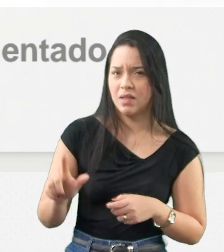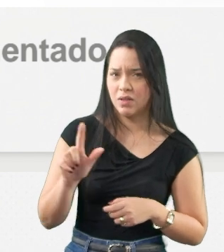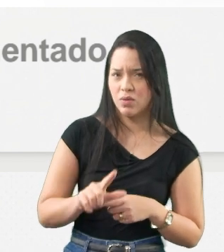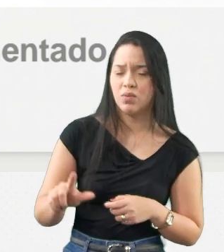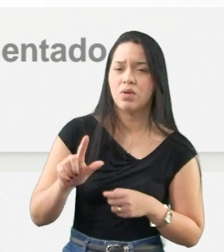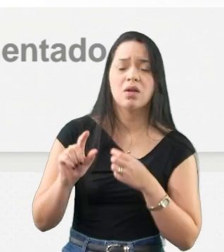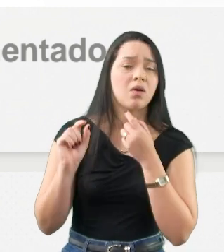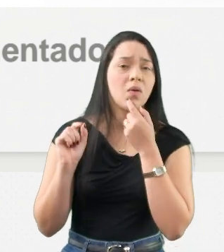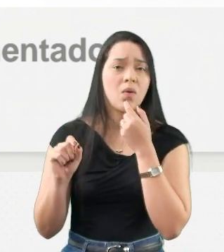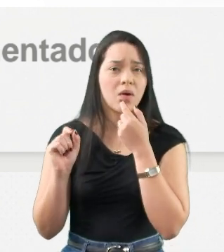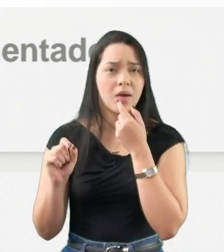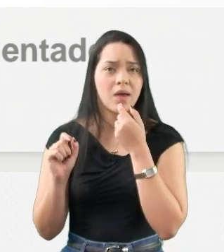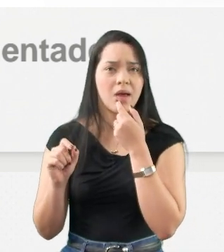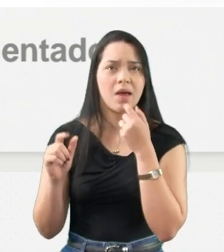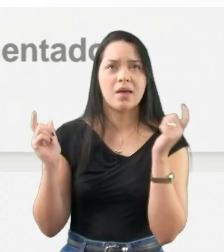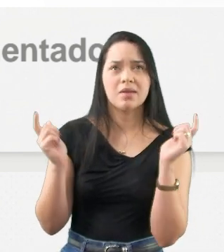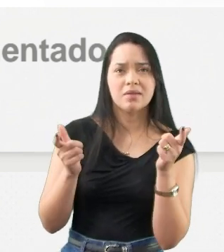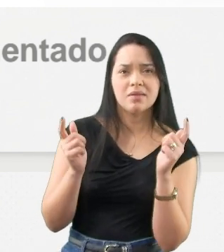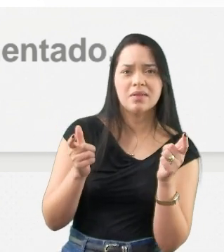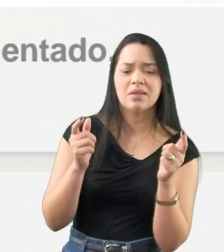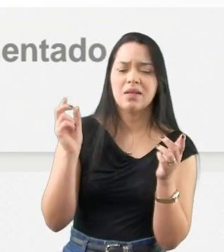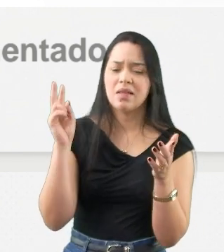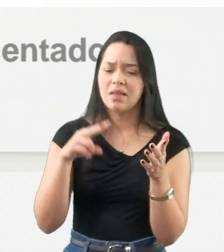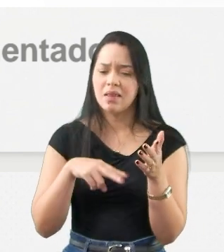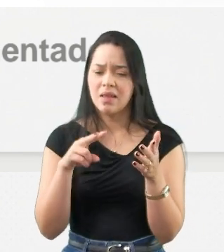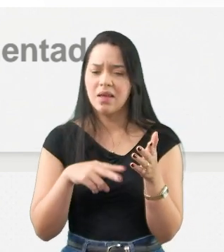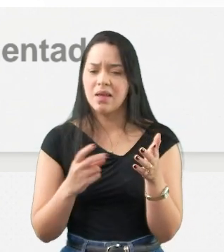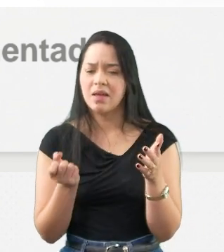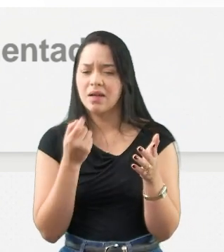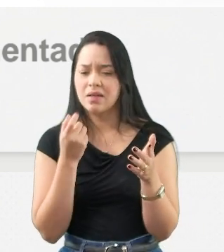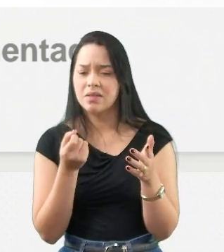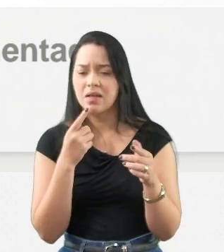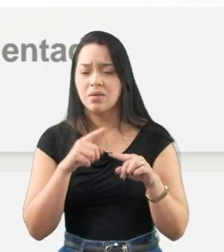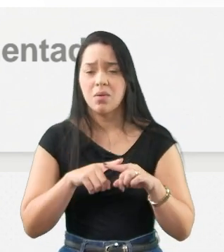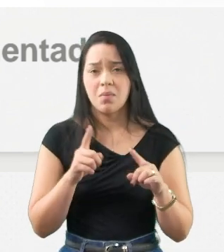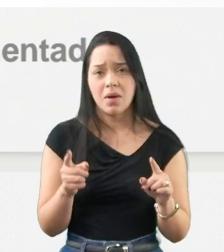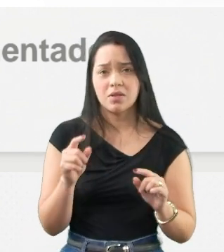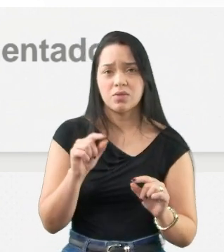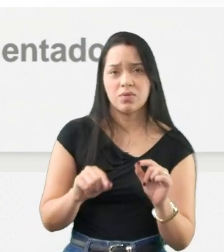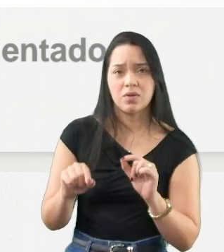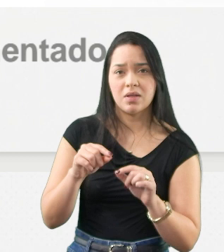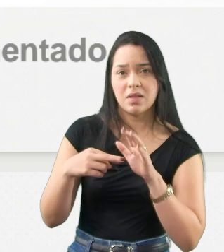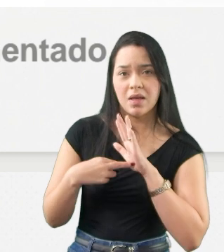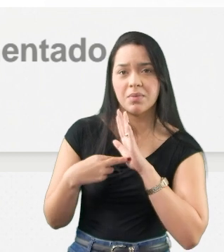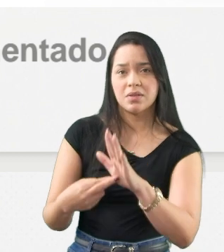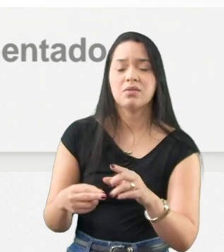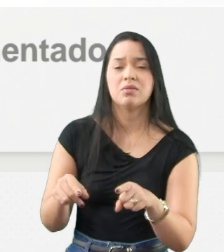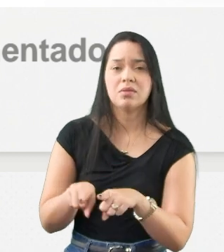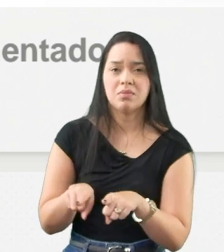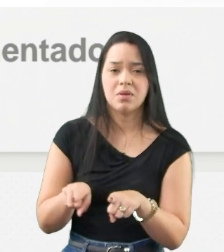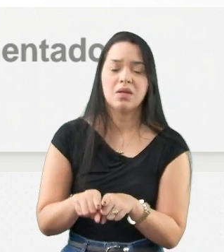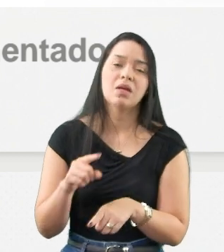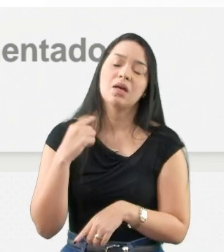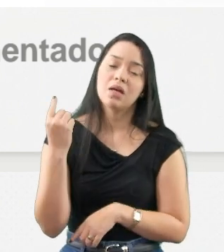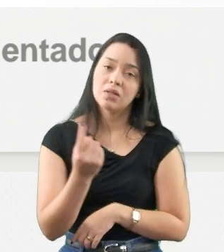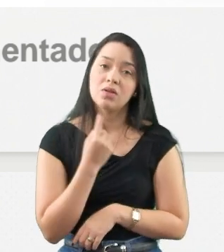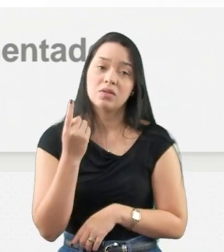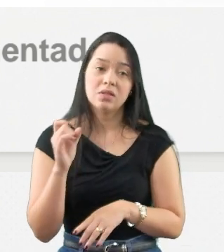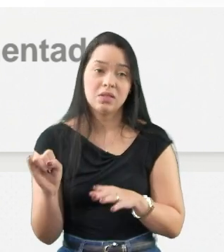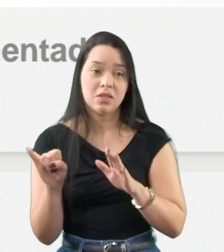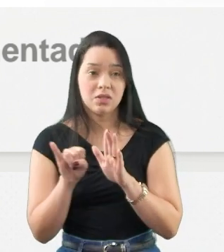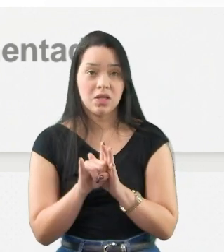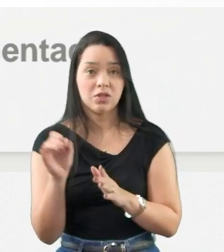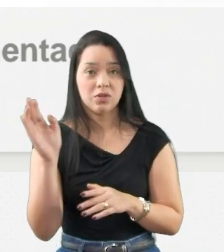faz com que a gente se divirta, leia, ache engraçado, mas aquilo de alguma forma está representando também um pouco a nossa